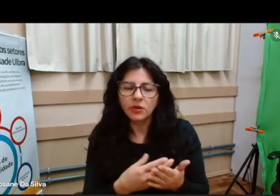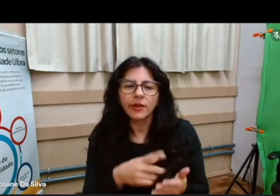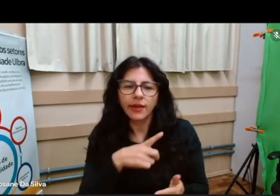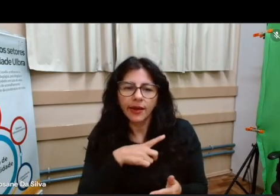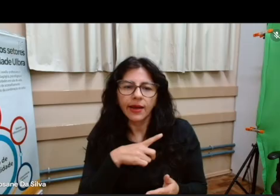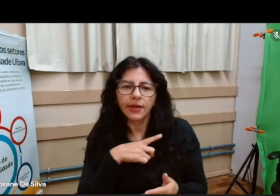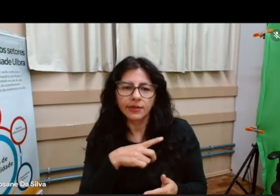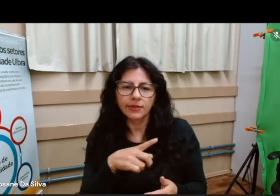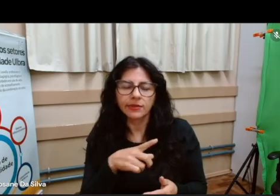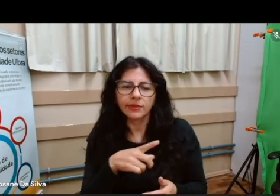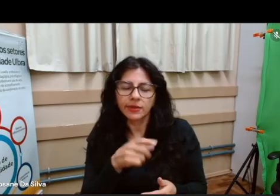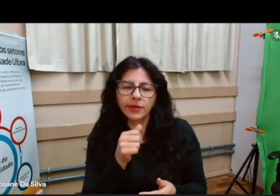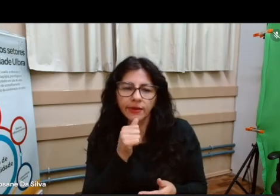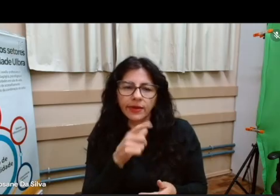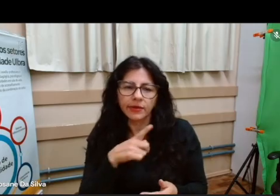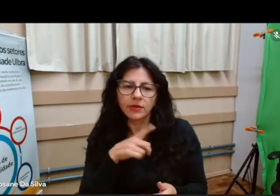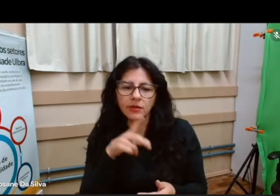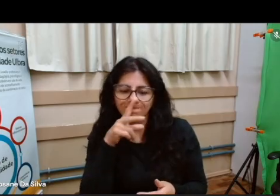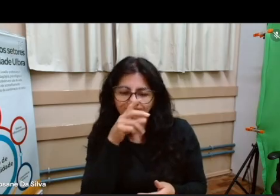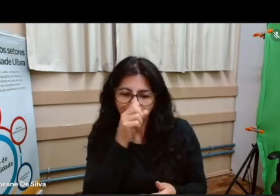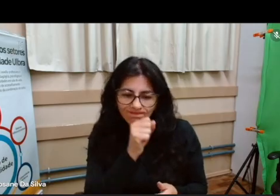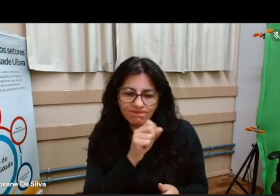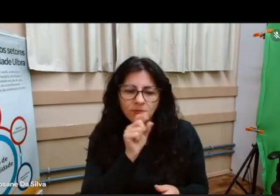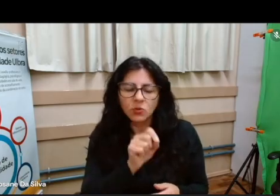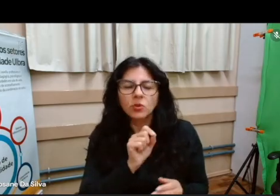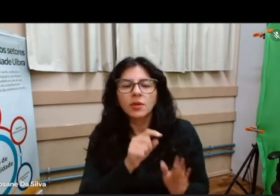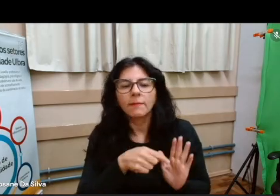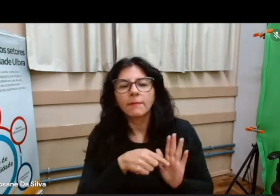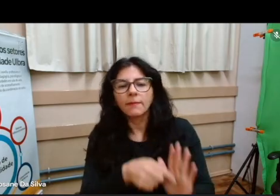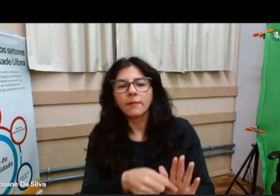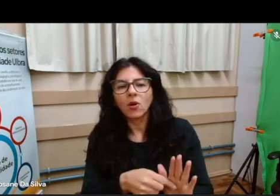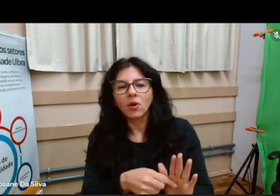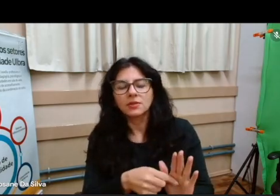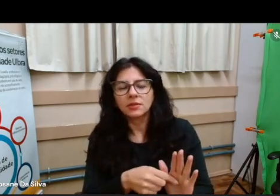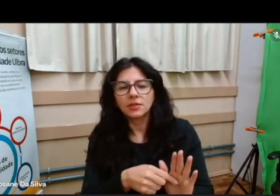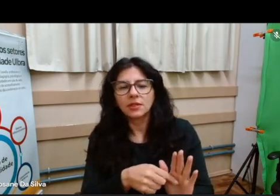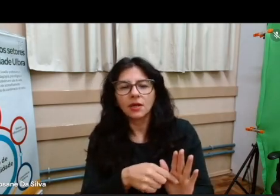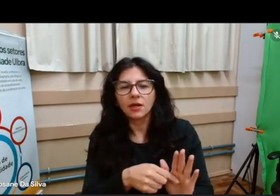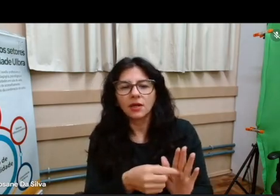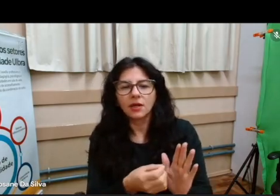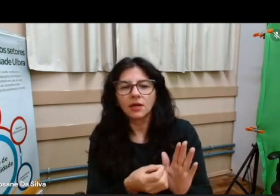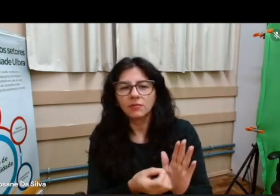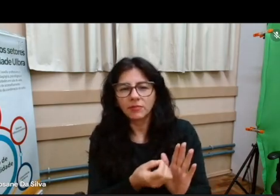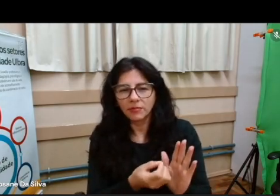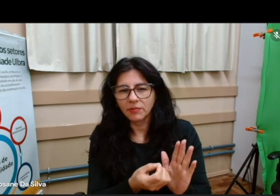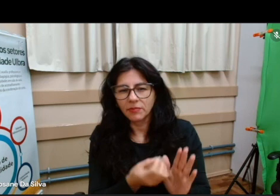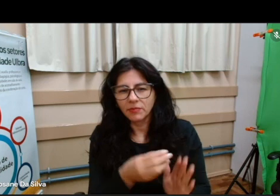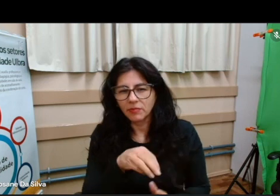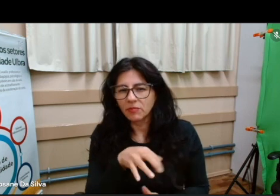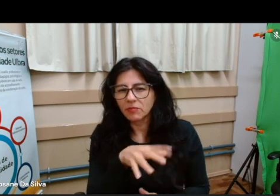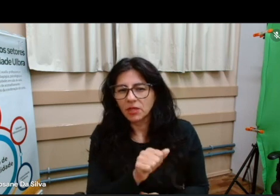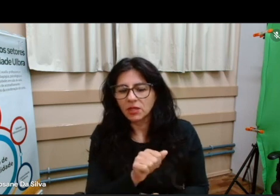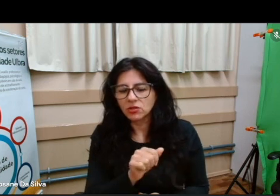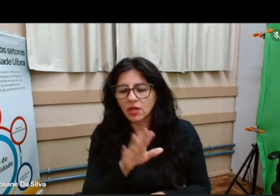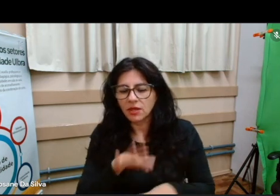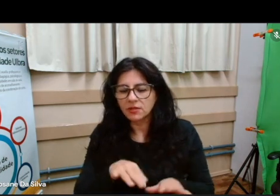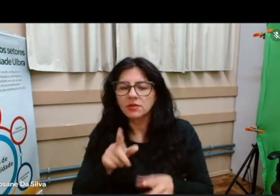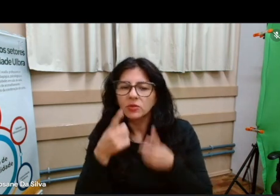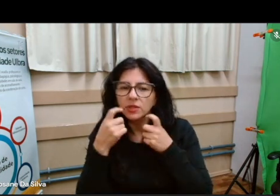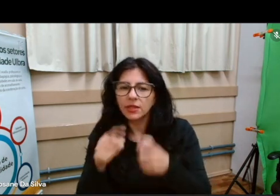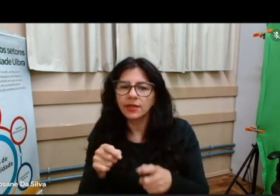resistência ao que circula nas mías e que muitas vezes é o que interessa aos estudantes